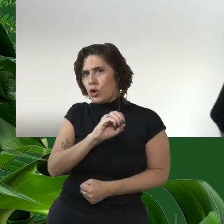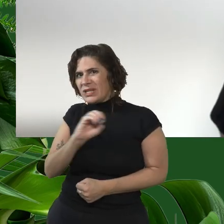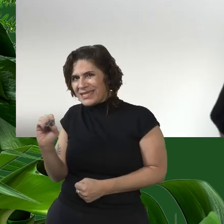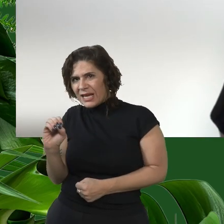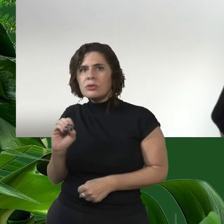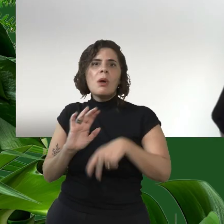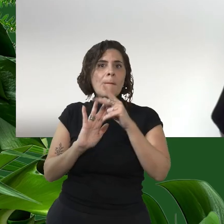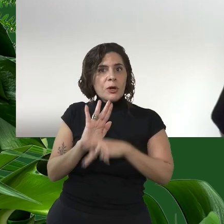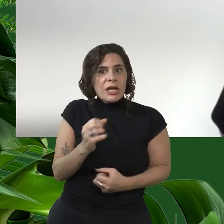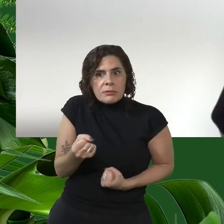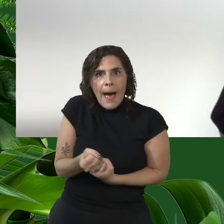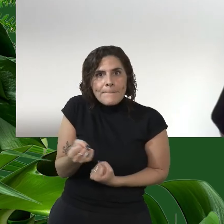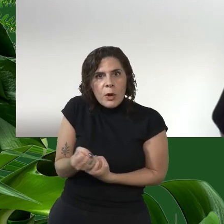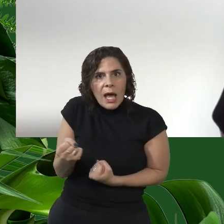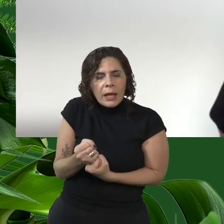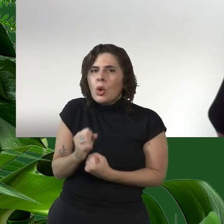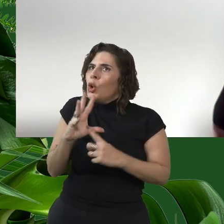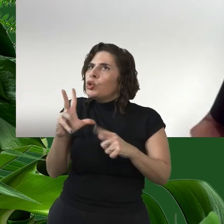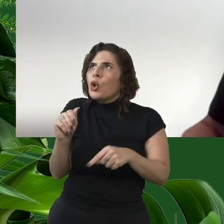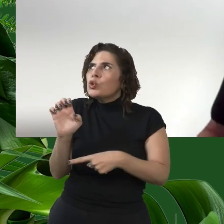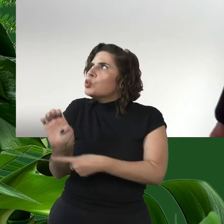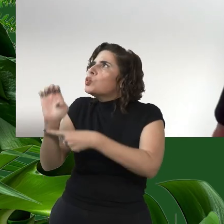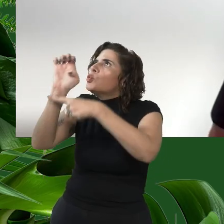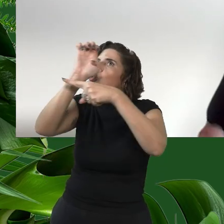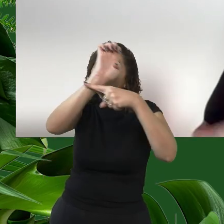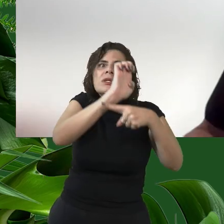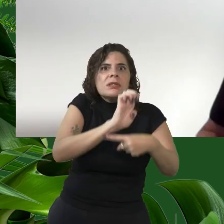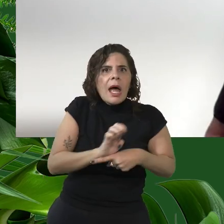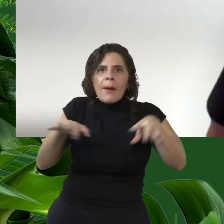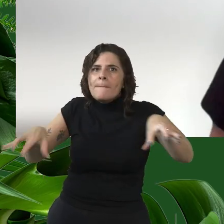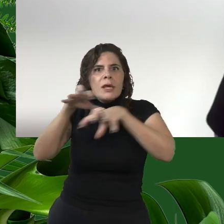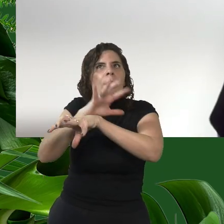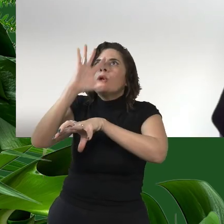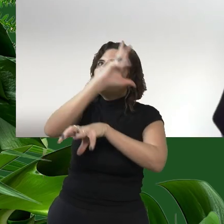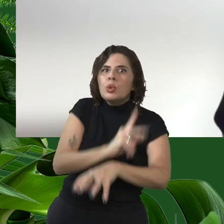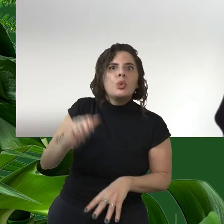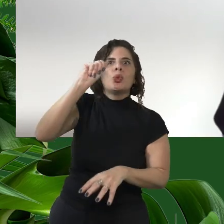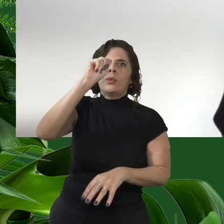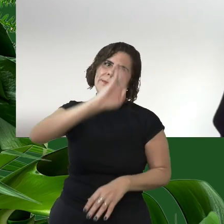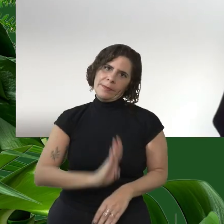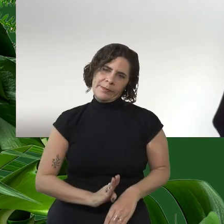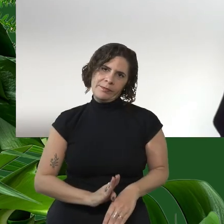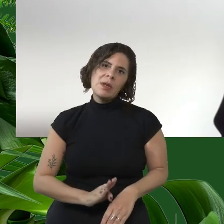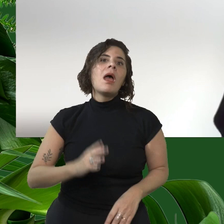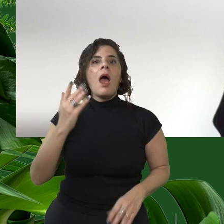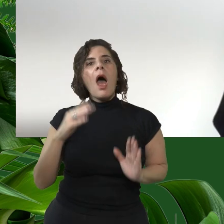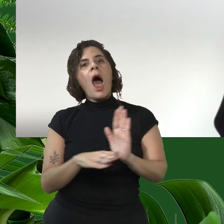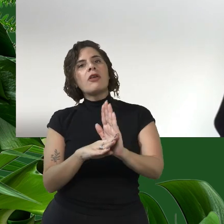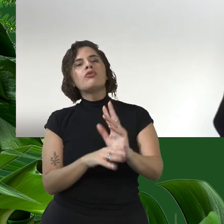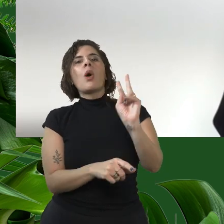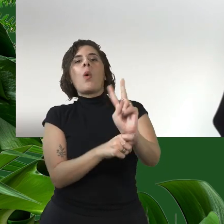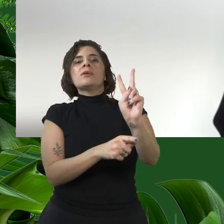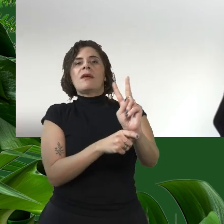em todos os estados, em todos os biomas do Brasil. São projetos que ajudam na conservação da natureza, alguns deles são